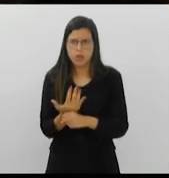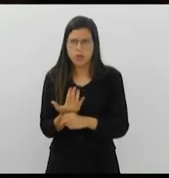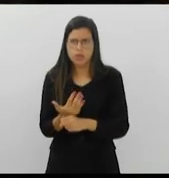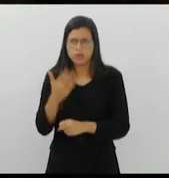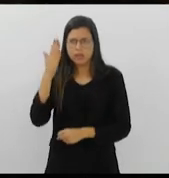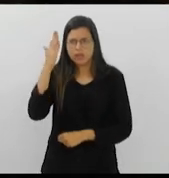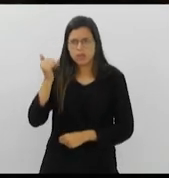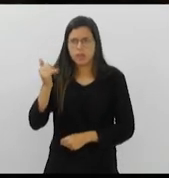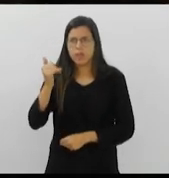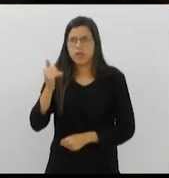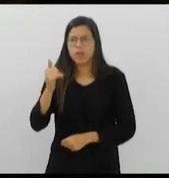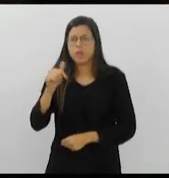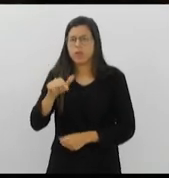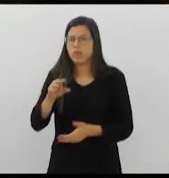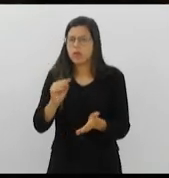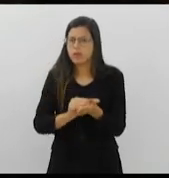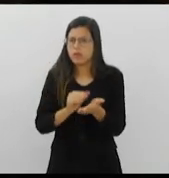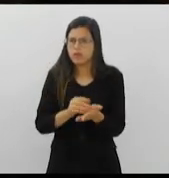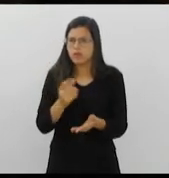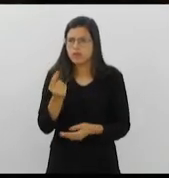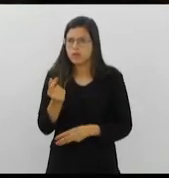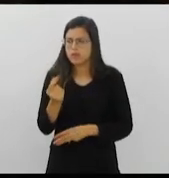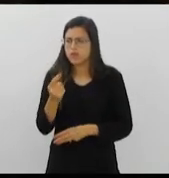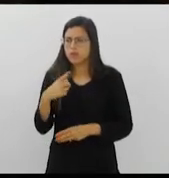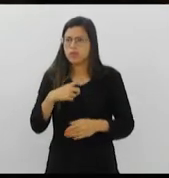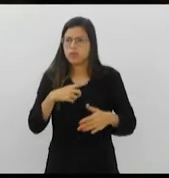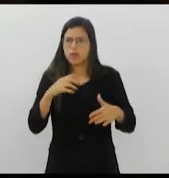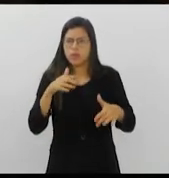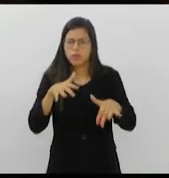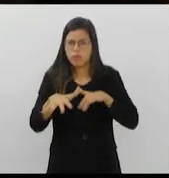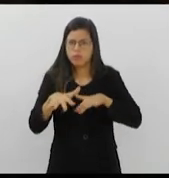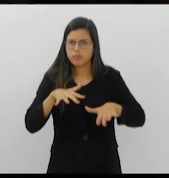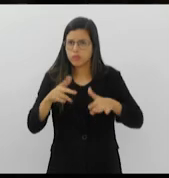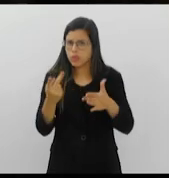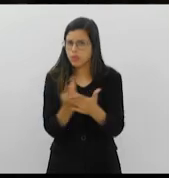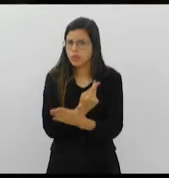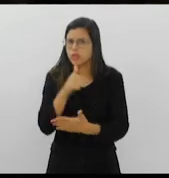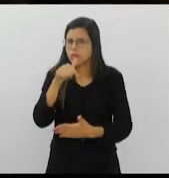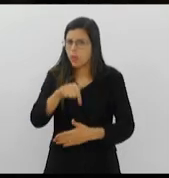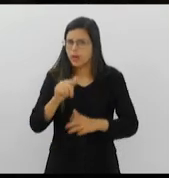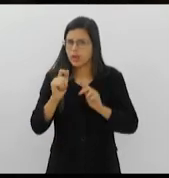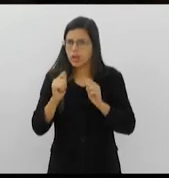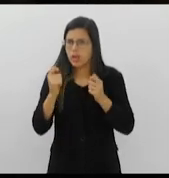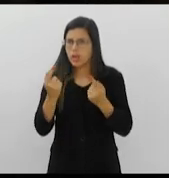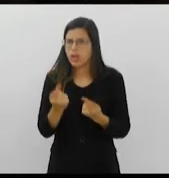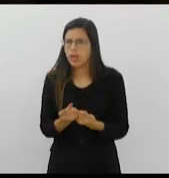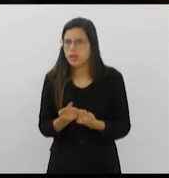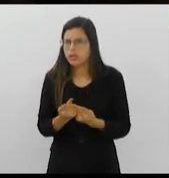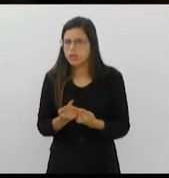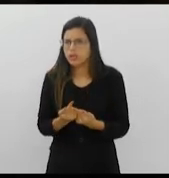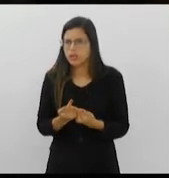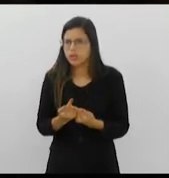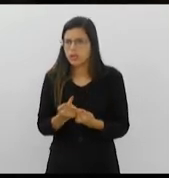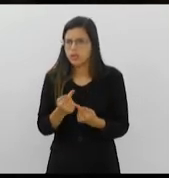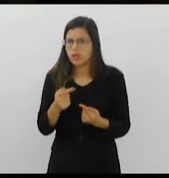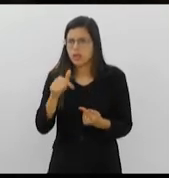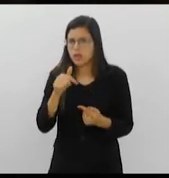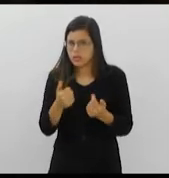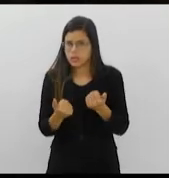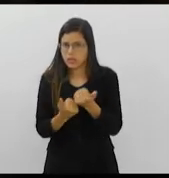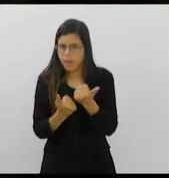que a ausência desses dinheiros advém de uma movimentação que ocorreu aqui na casa. Primeiramente, esses auxílios só